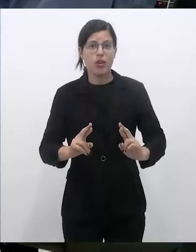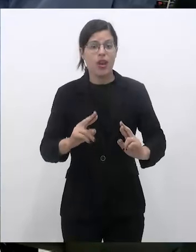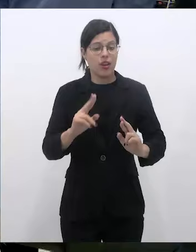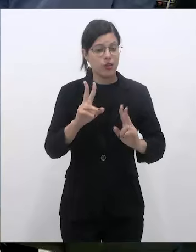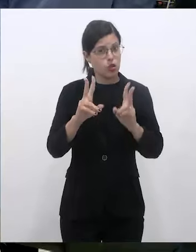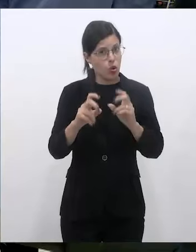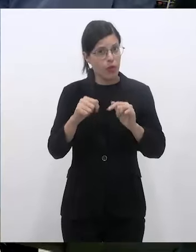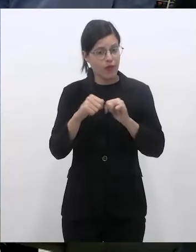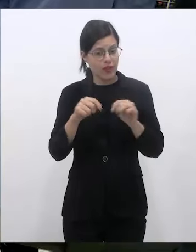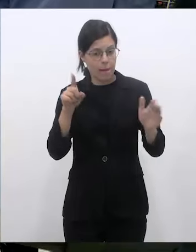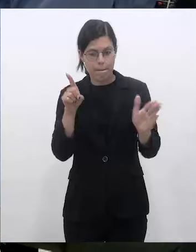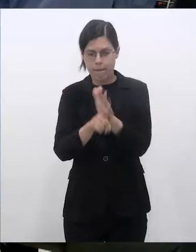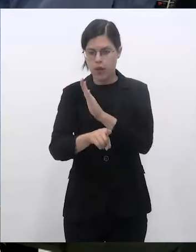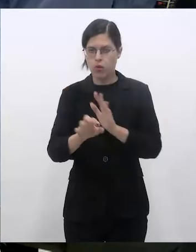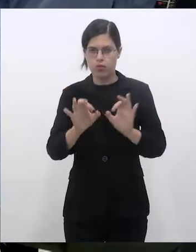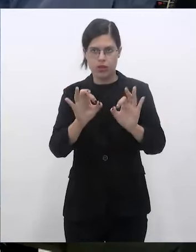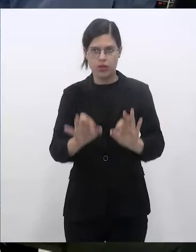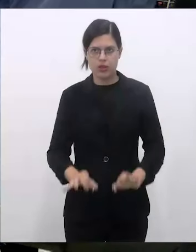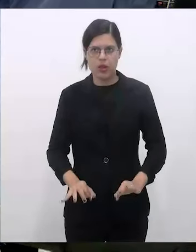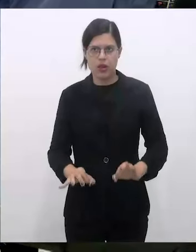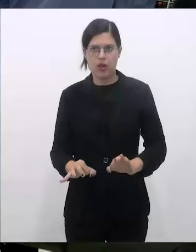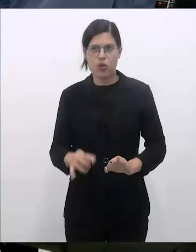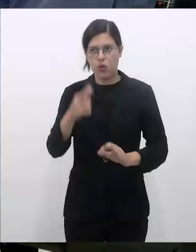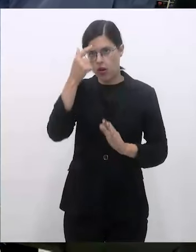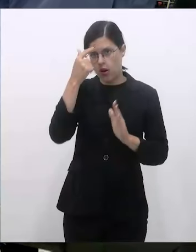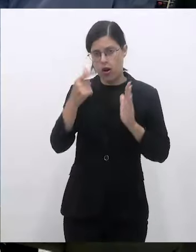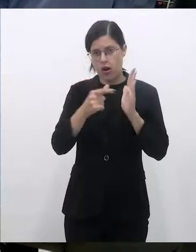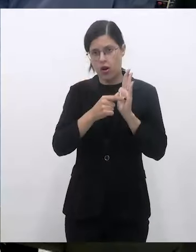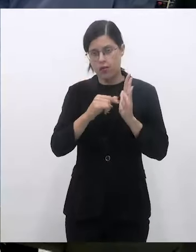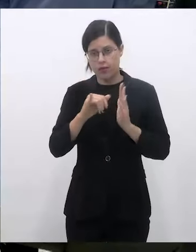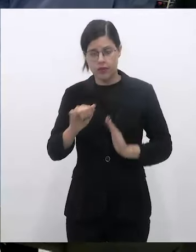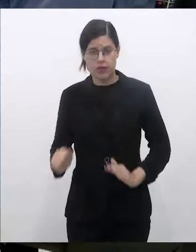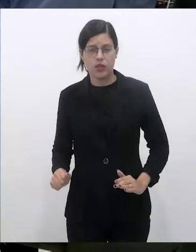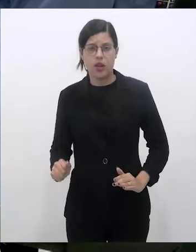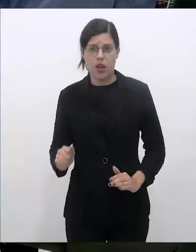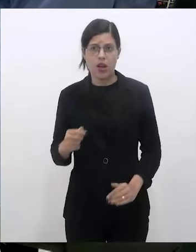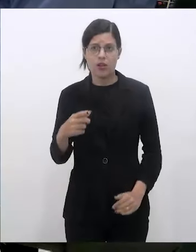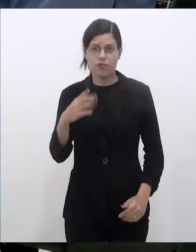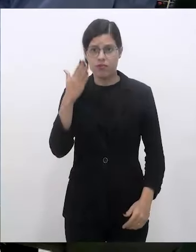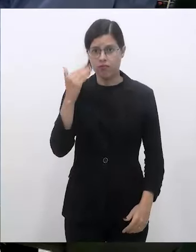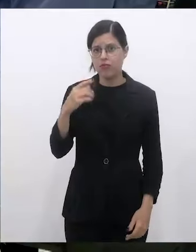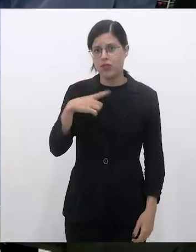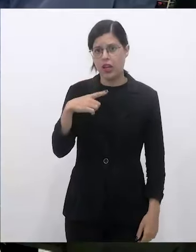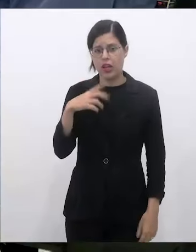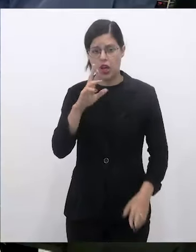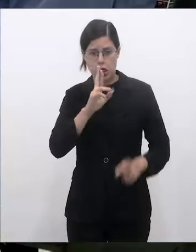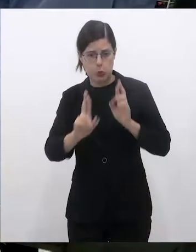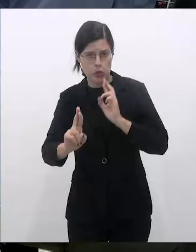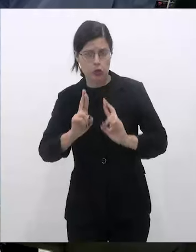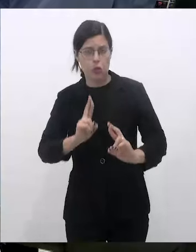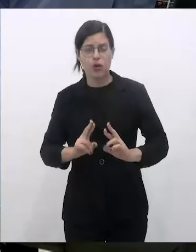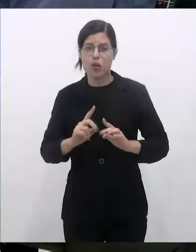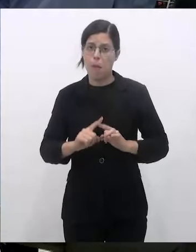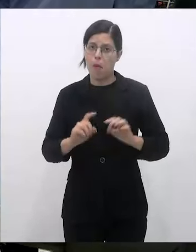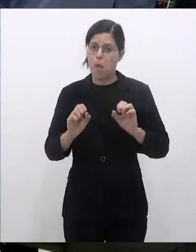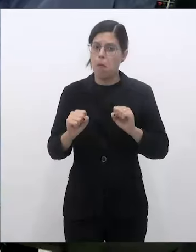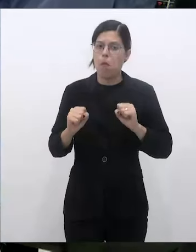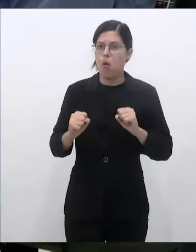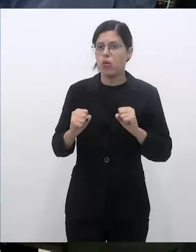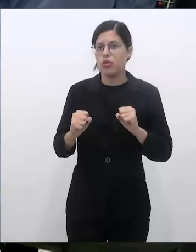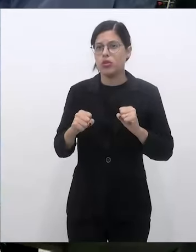todas as respostas, mas você tem que saber perguntar para ela, porque ela pode responder, pode te induzir a erro, né?